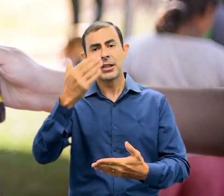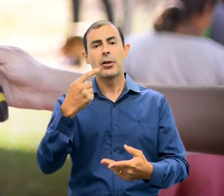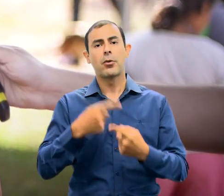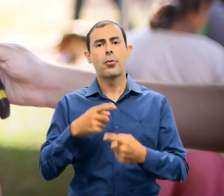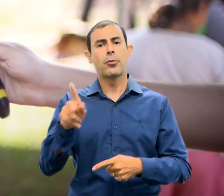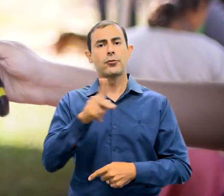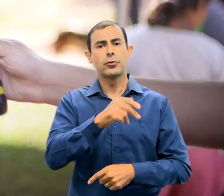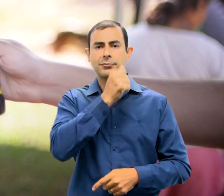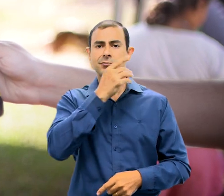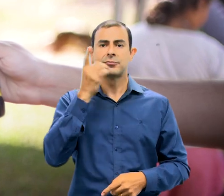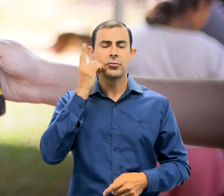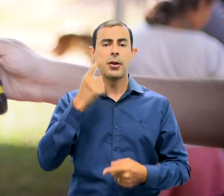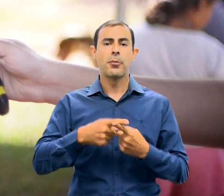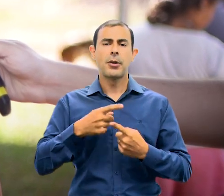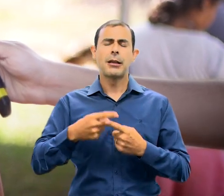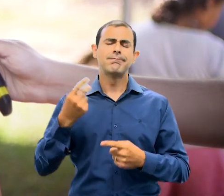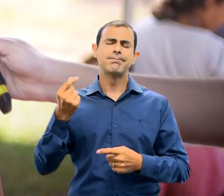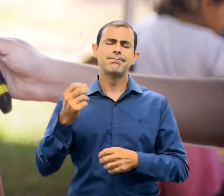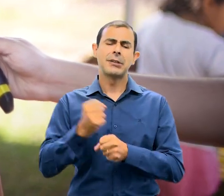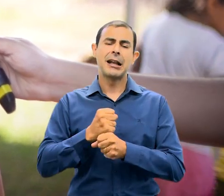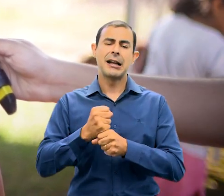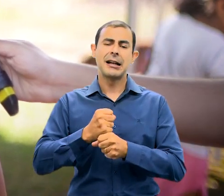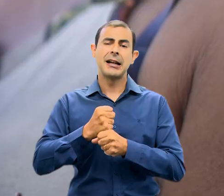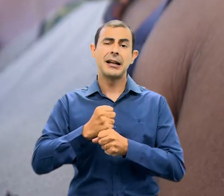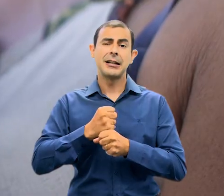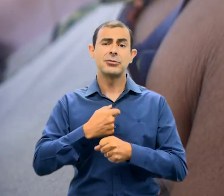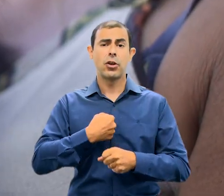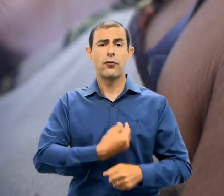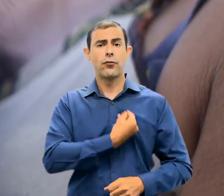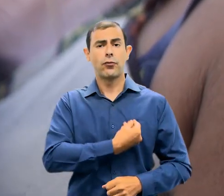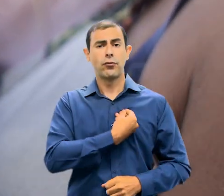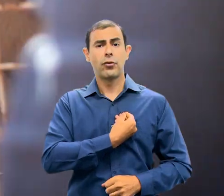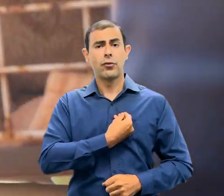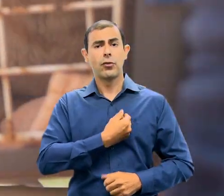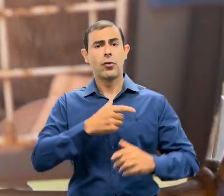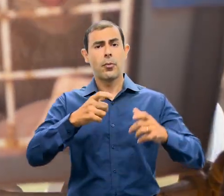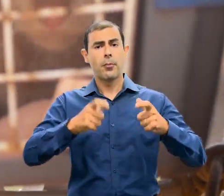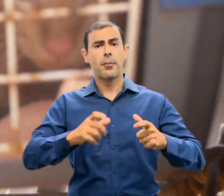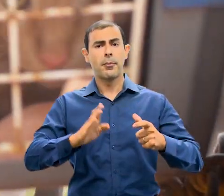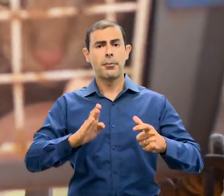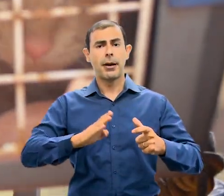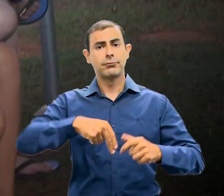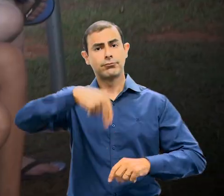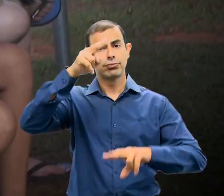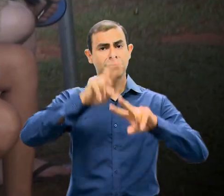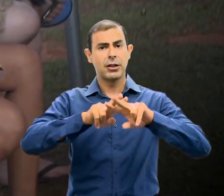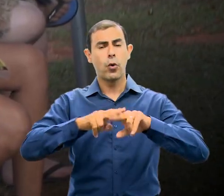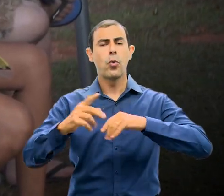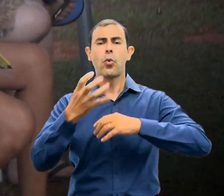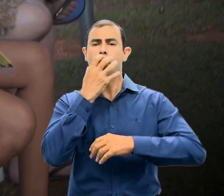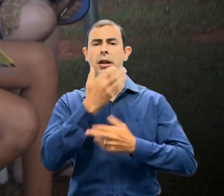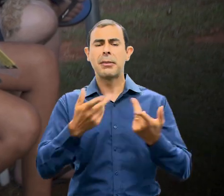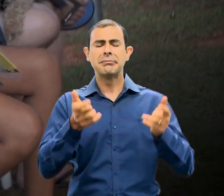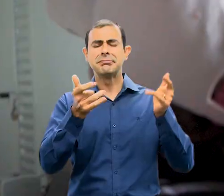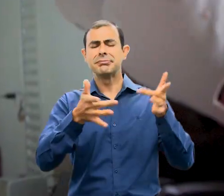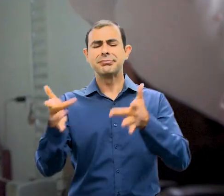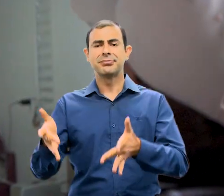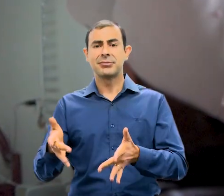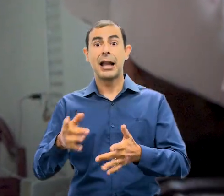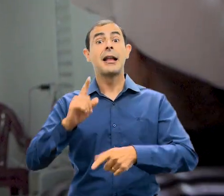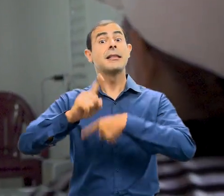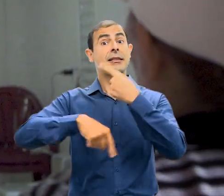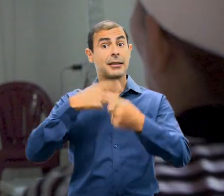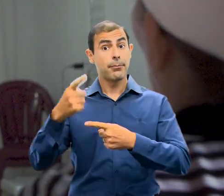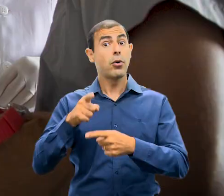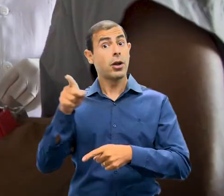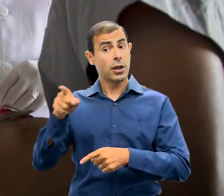ao professor André, porque faz muitos anos que eu moro aqui no Jardim Noroeste. Os animais daqui são bem desassistidos. E depois que ele começou a